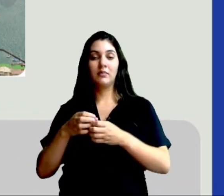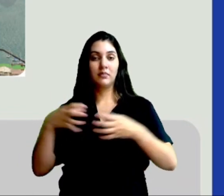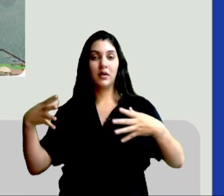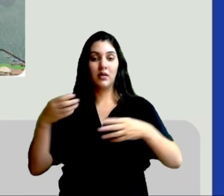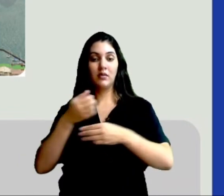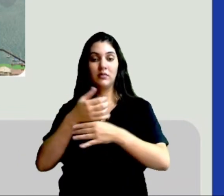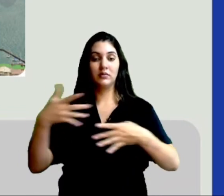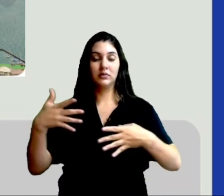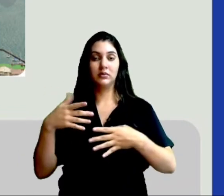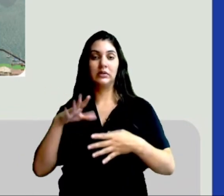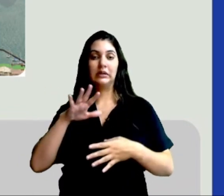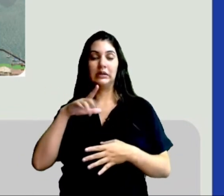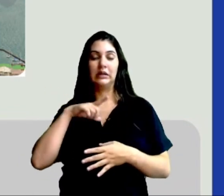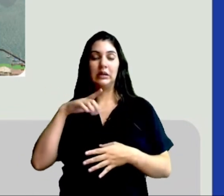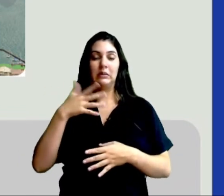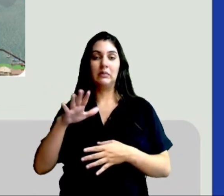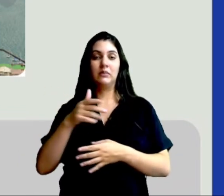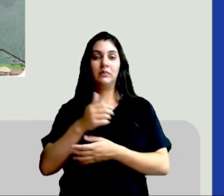tem